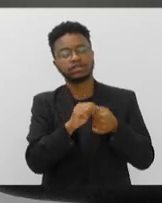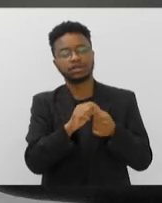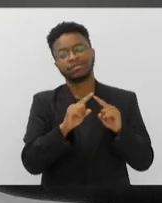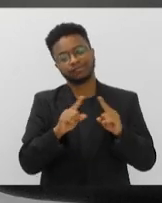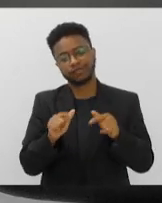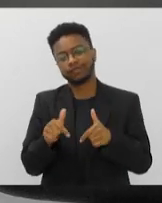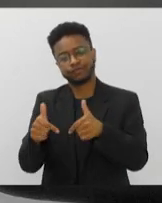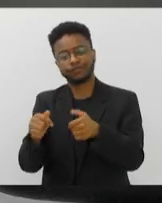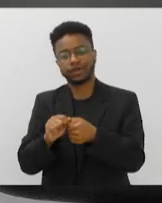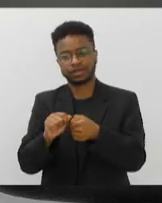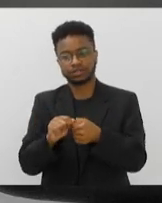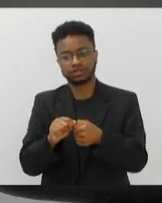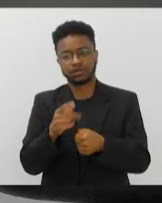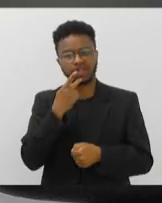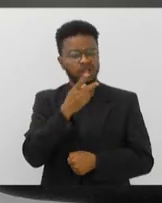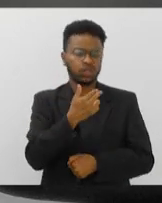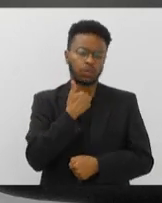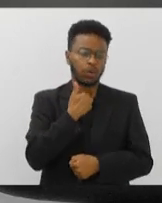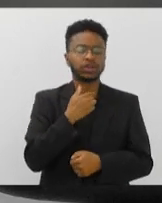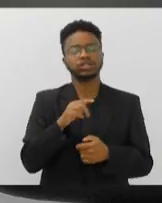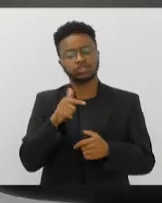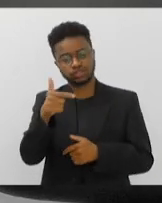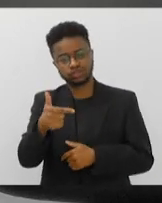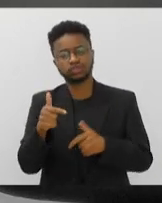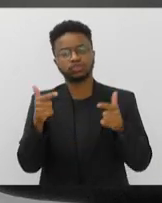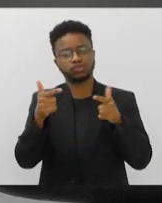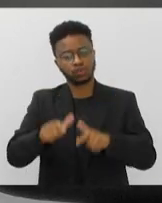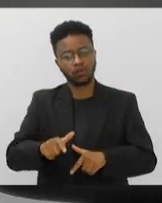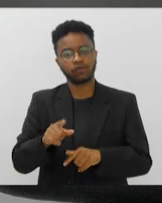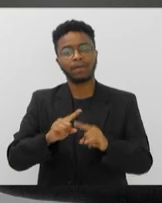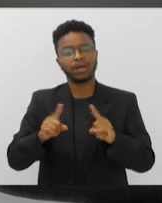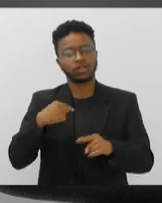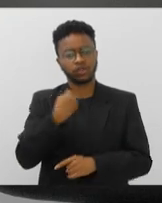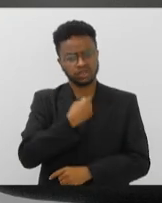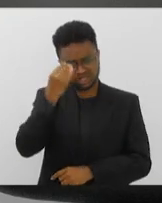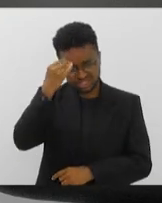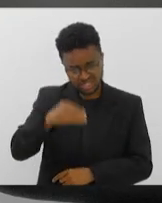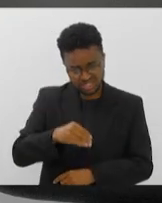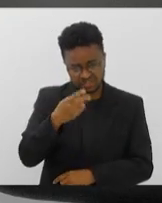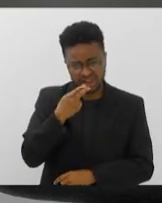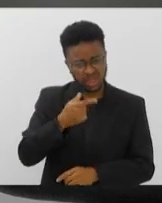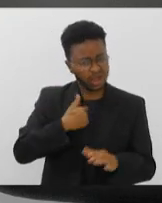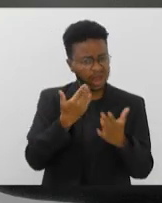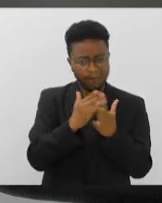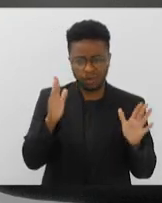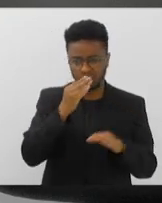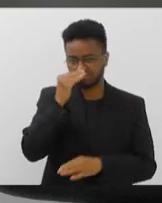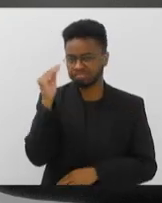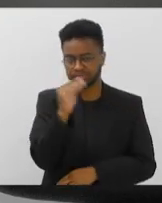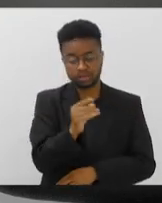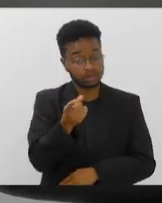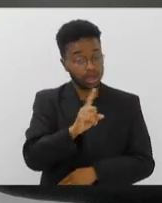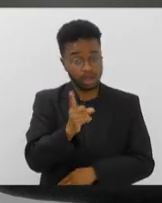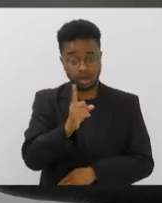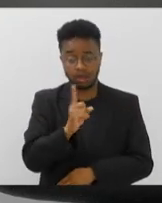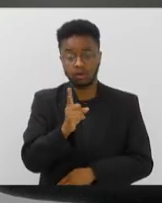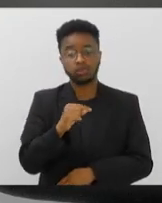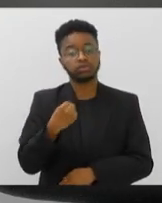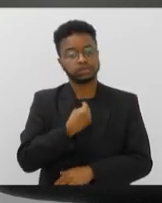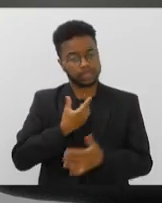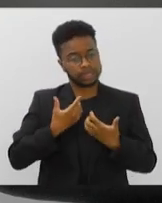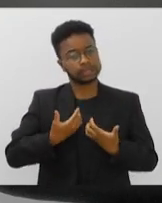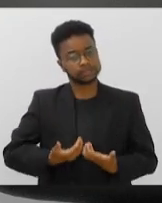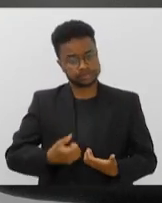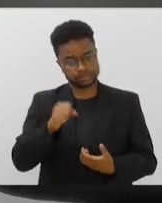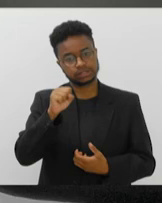sa falar não po só não pode faz E aí o que que a gente faz gente desiste fala não nunca mais eu falei Dan meu filho não a gente apesar do cansaço na